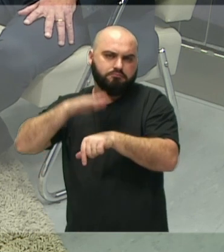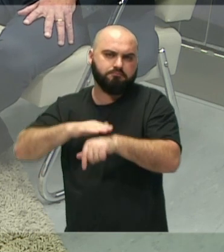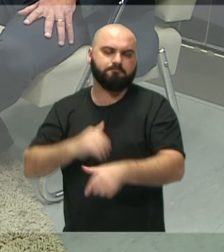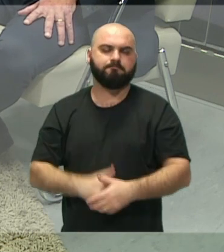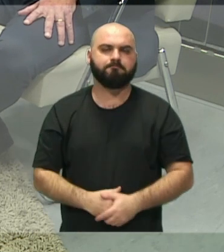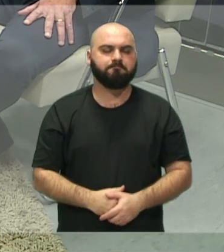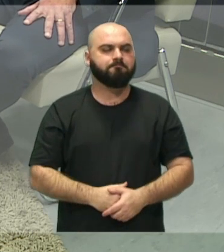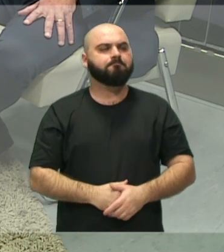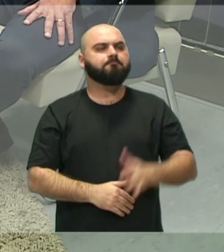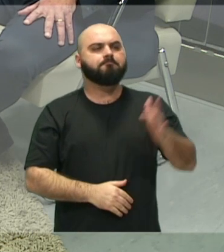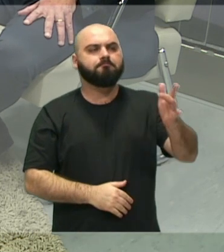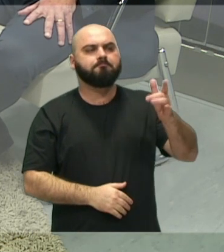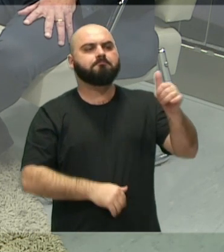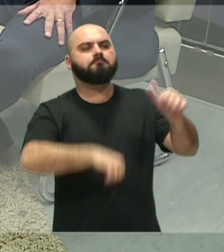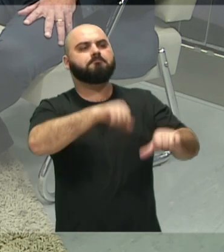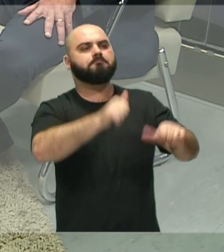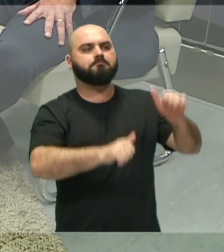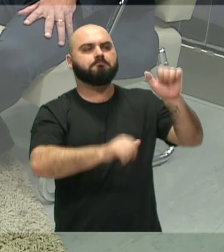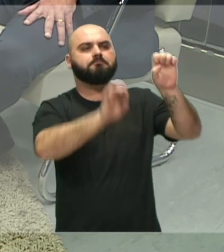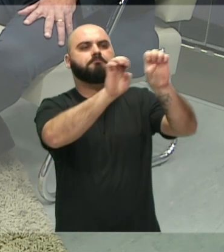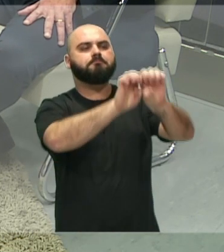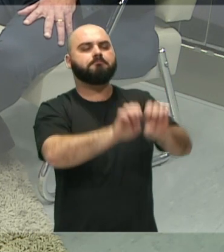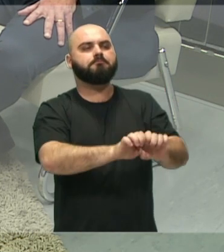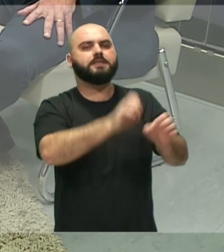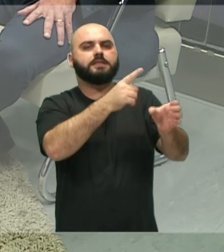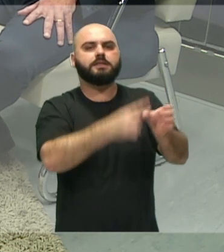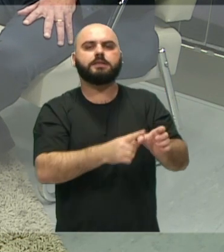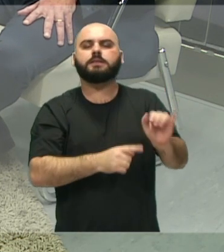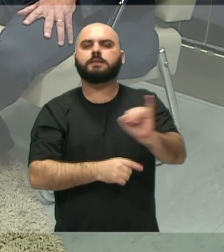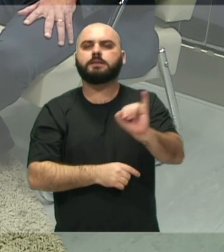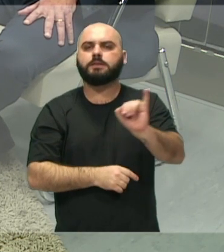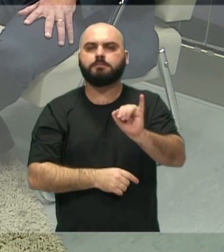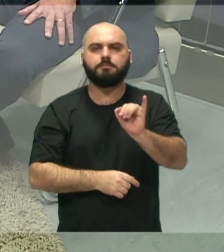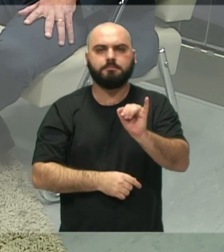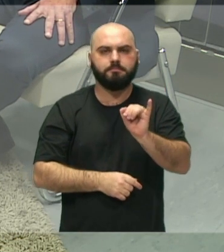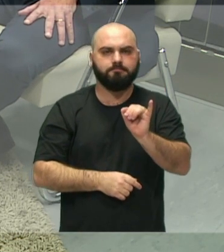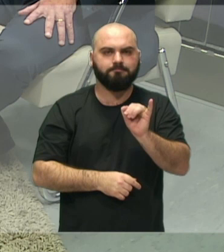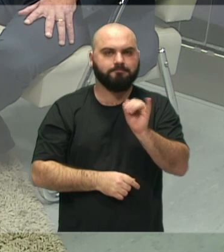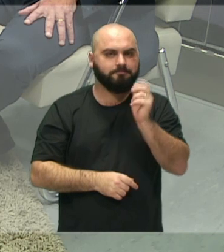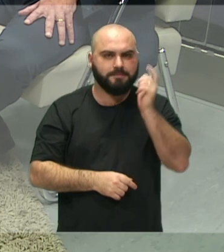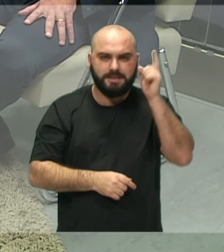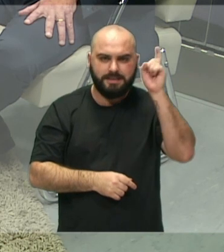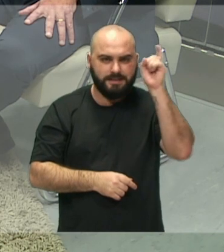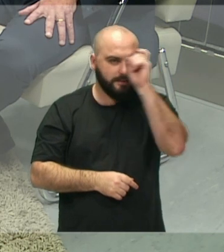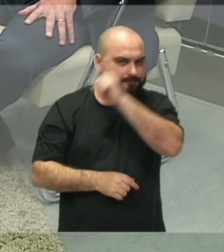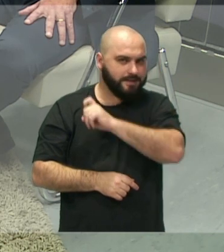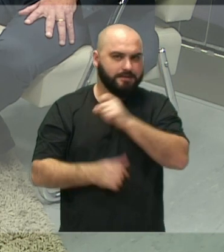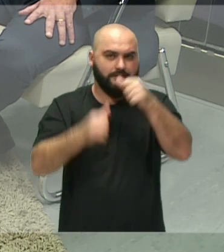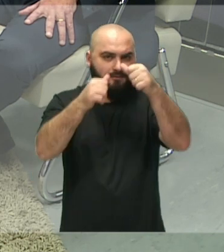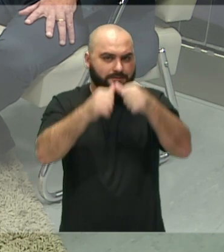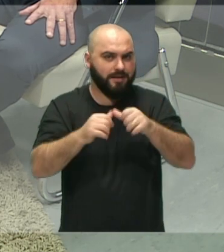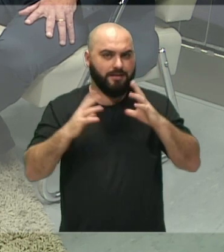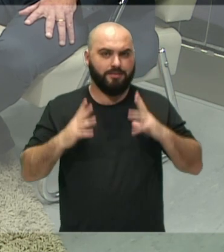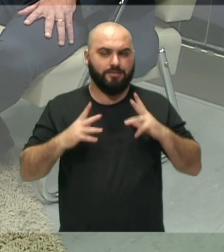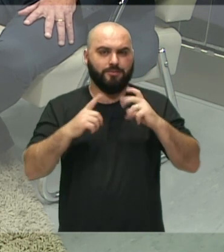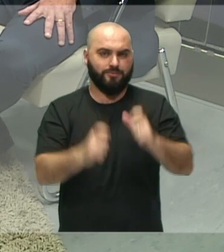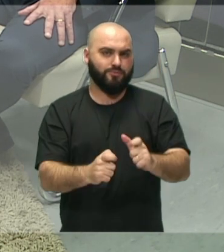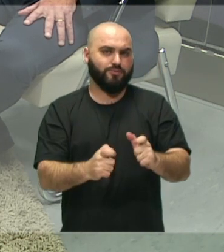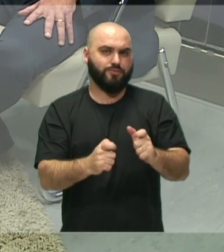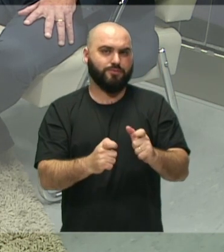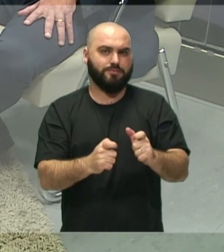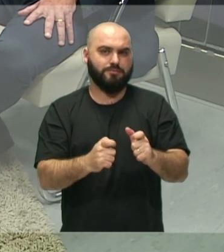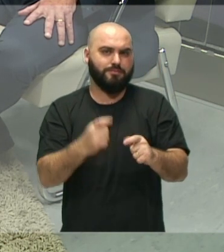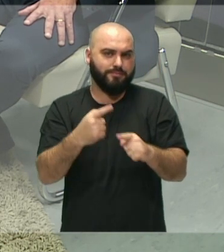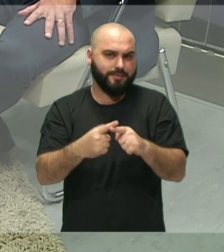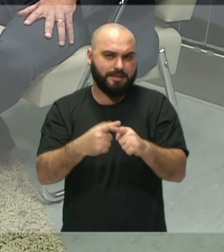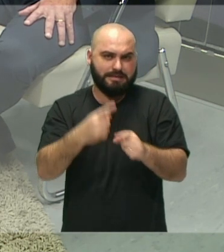da cidade hoje? Como é que o senhor avalia? E está se tornando cada vez mais difícil de manter tudo em ordem devido à